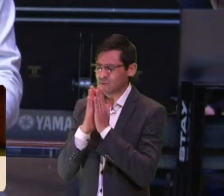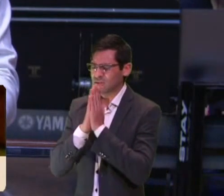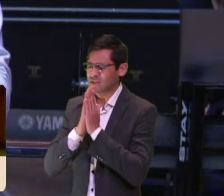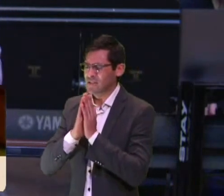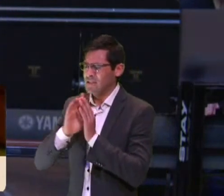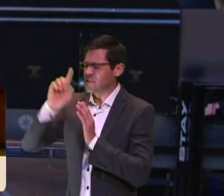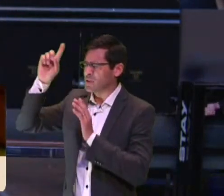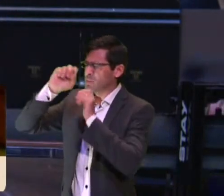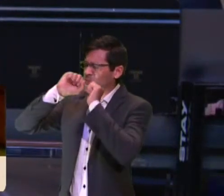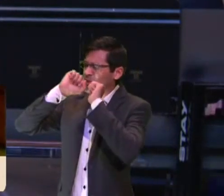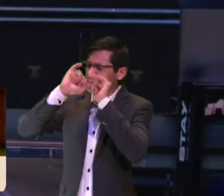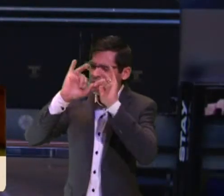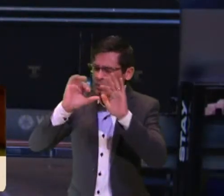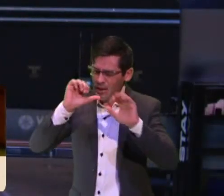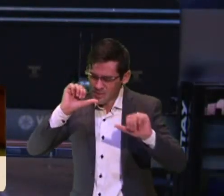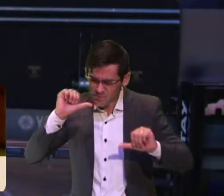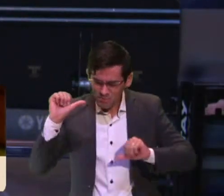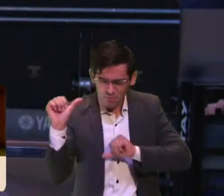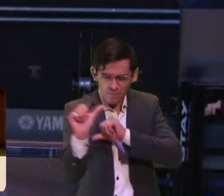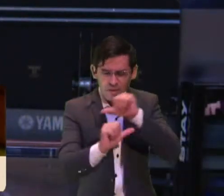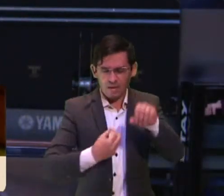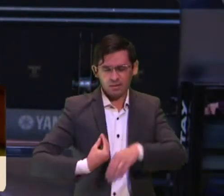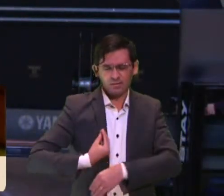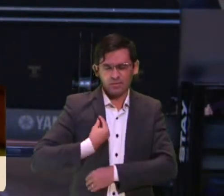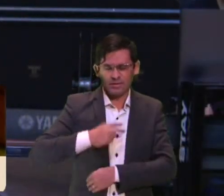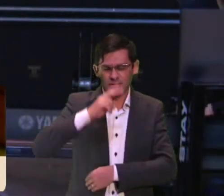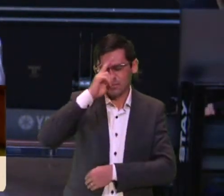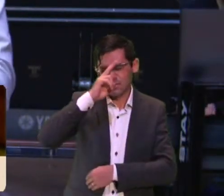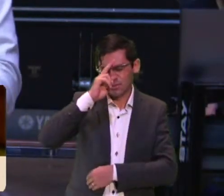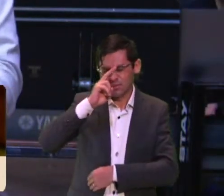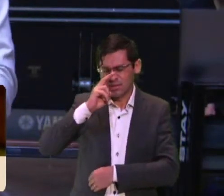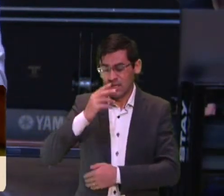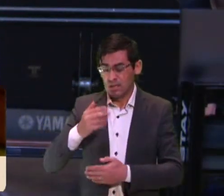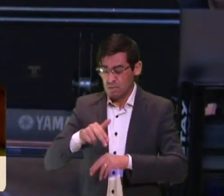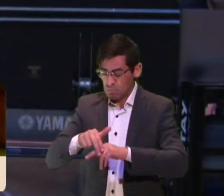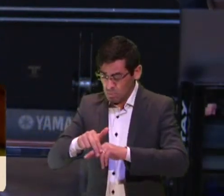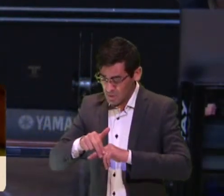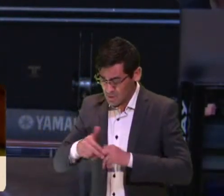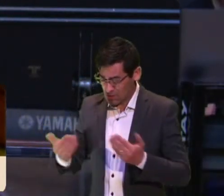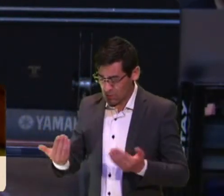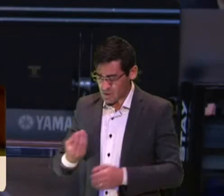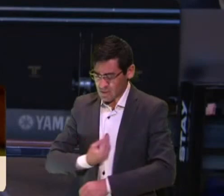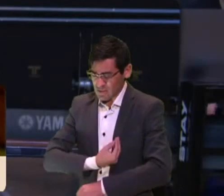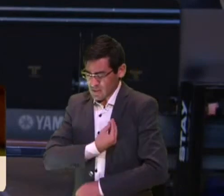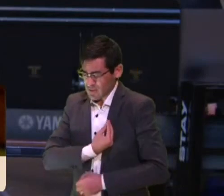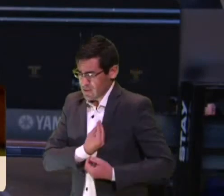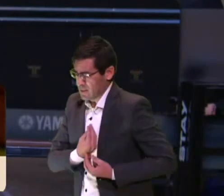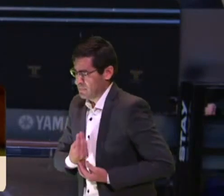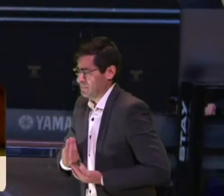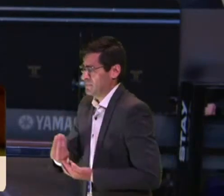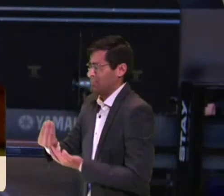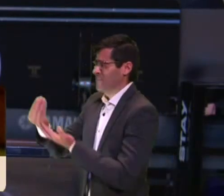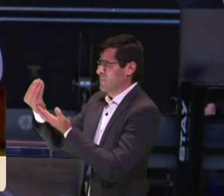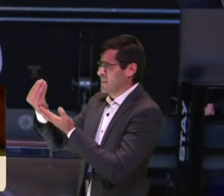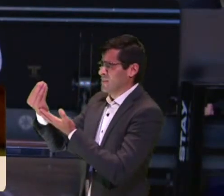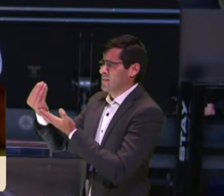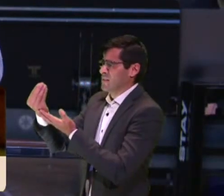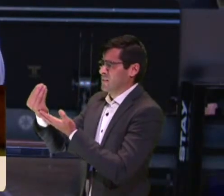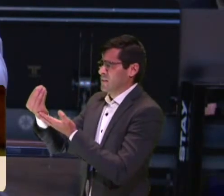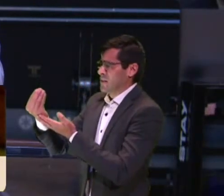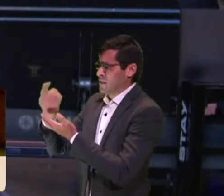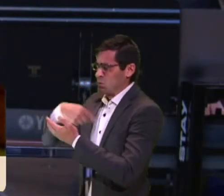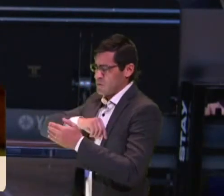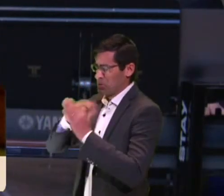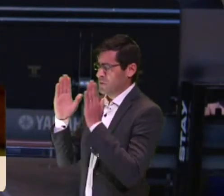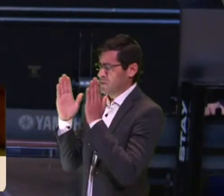pessoas. E por isso hoje nos colocamos diante de Ti. Que a nossa oração seja a oração do justo, que pode muito em